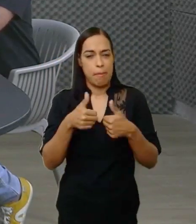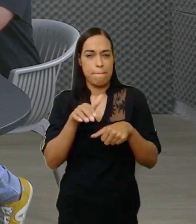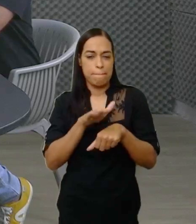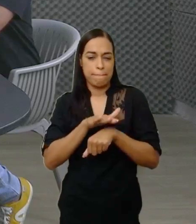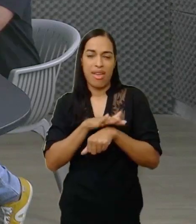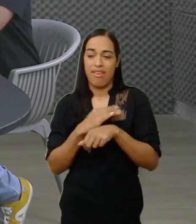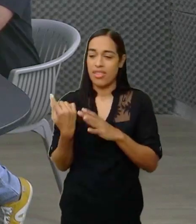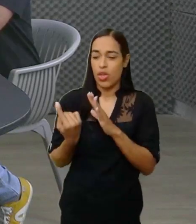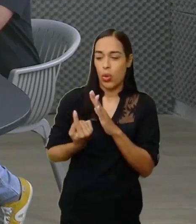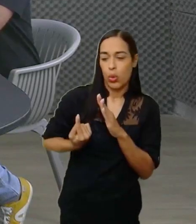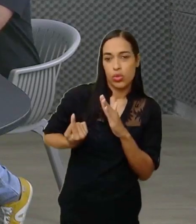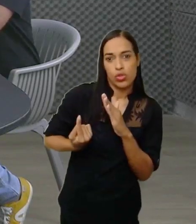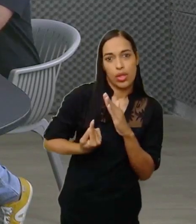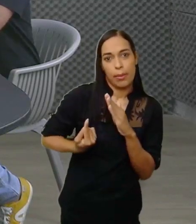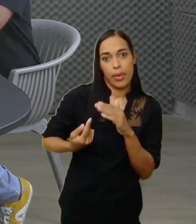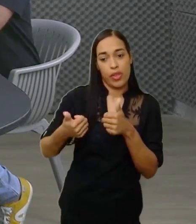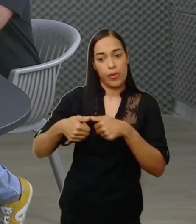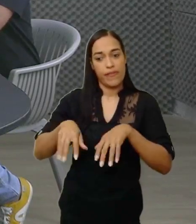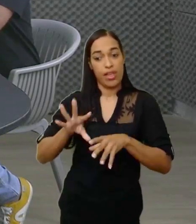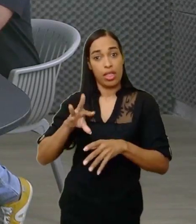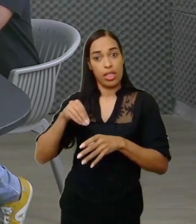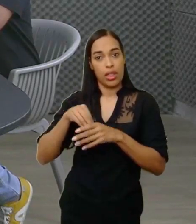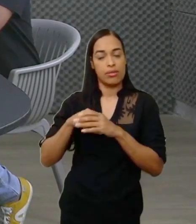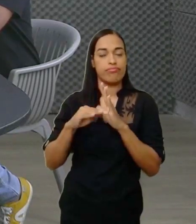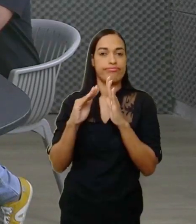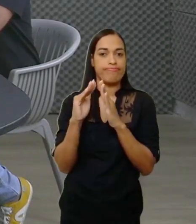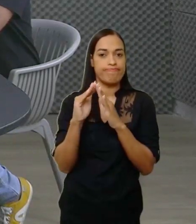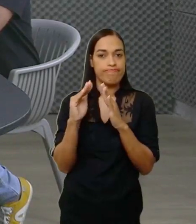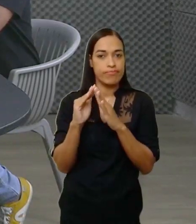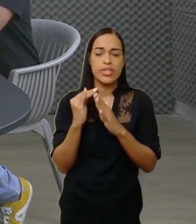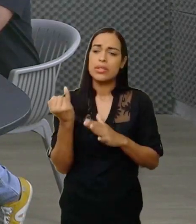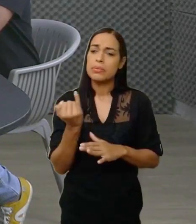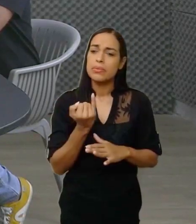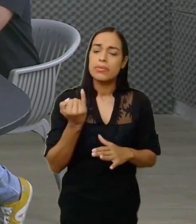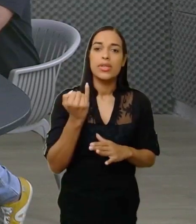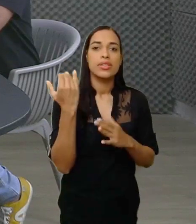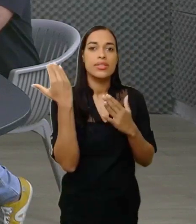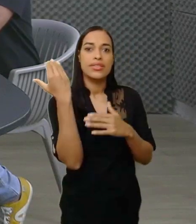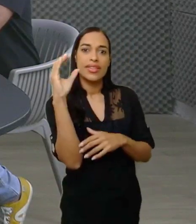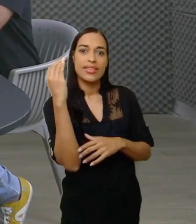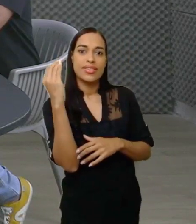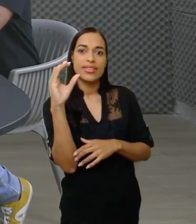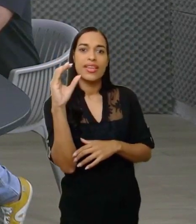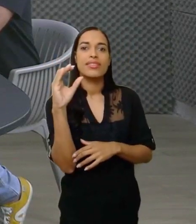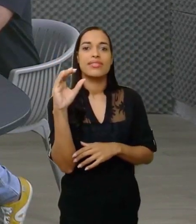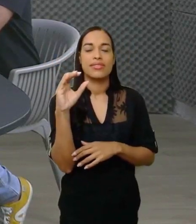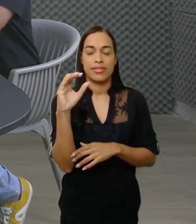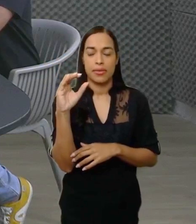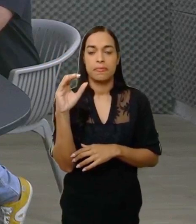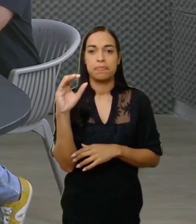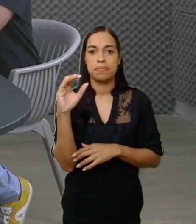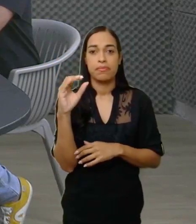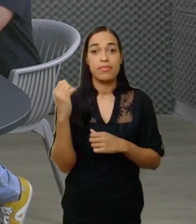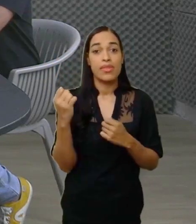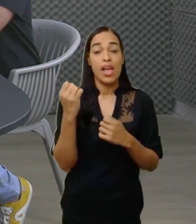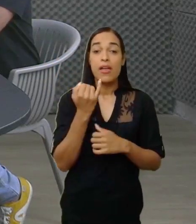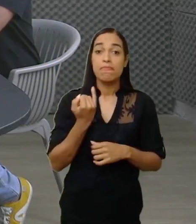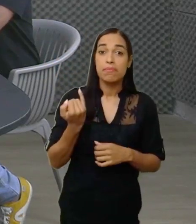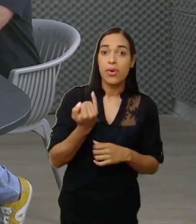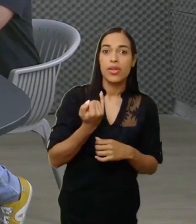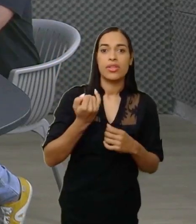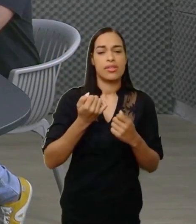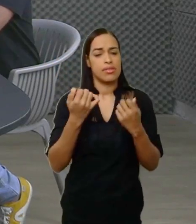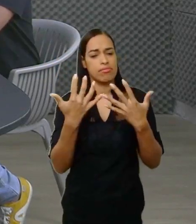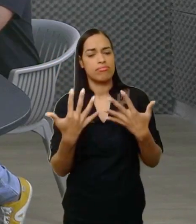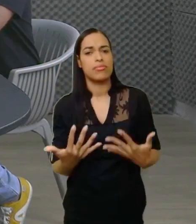não poder ir para a rua. A importância da ciência, gente. Qual a importância da gente falar sobre a